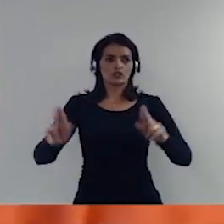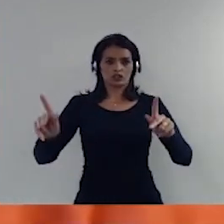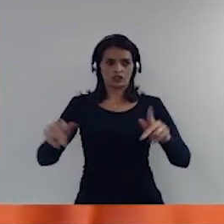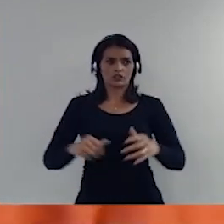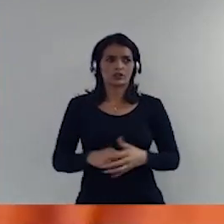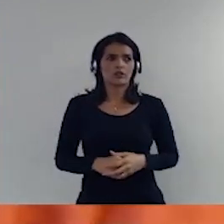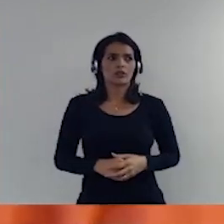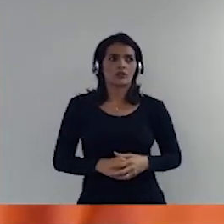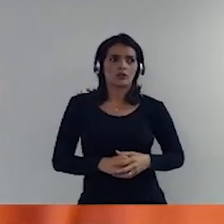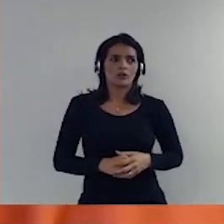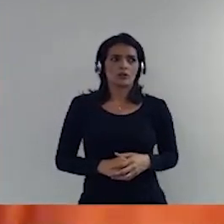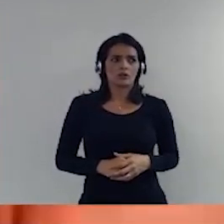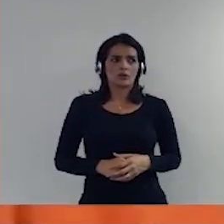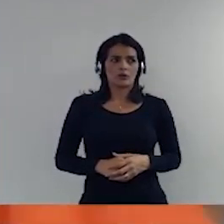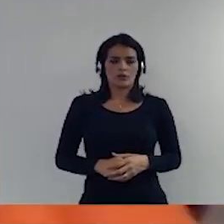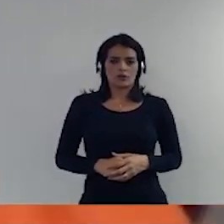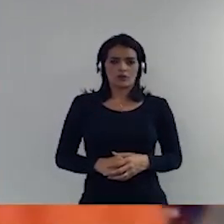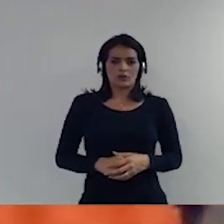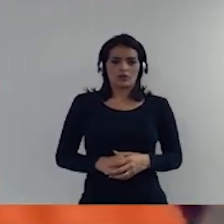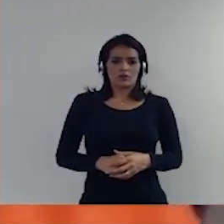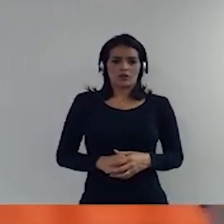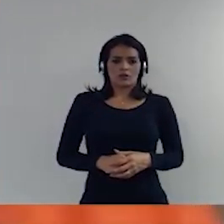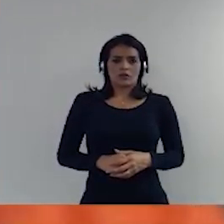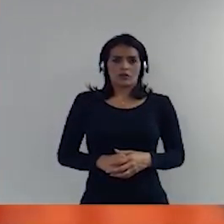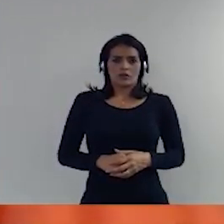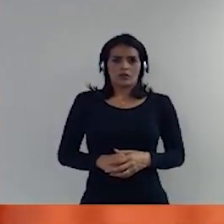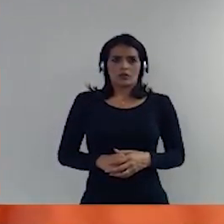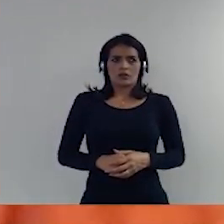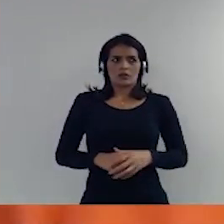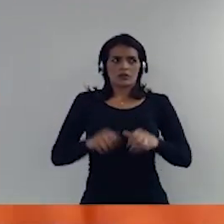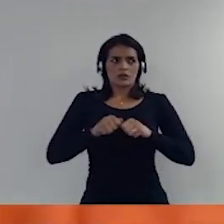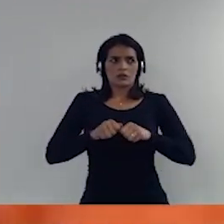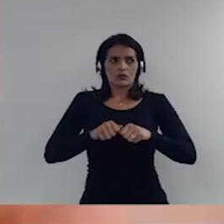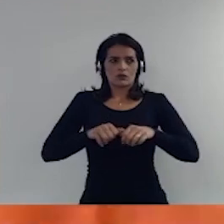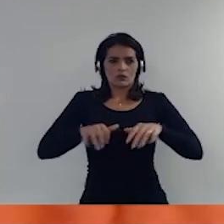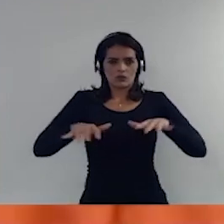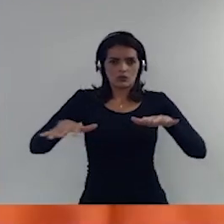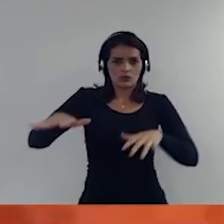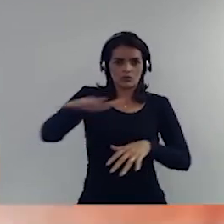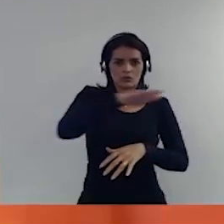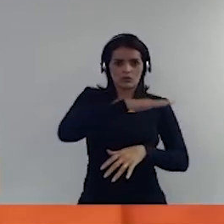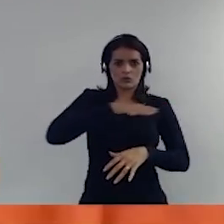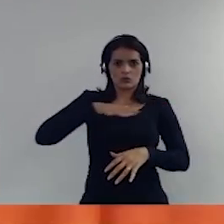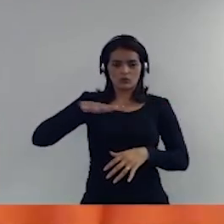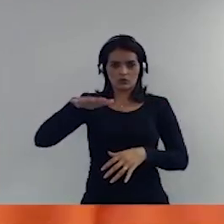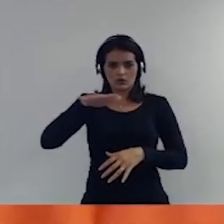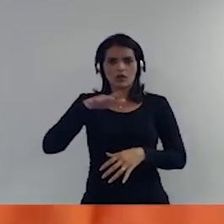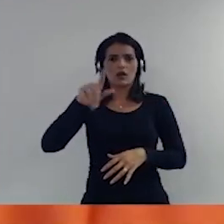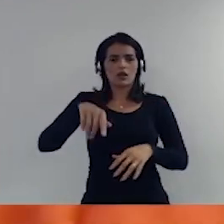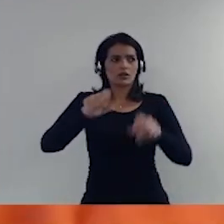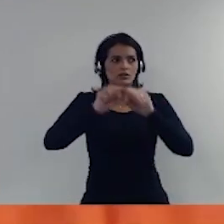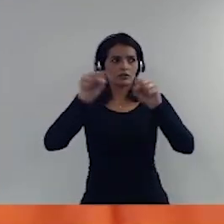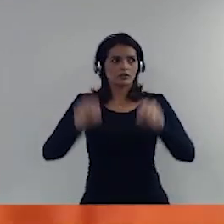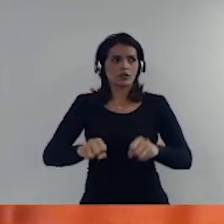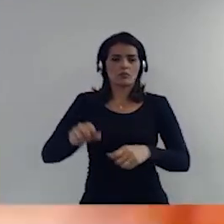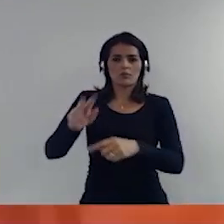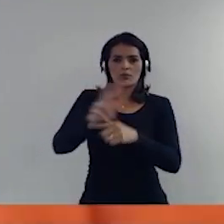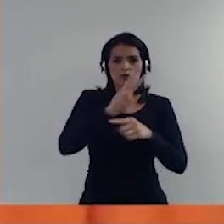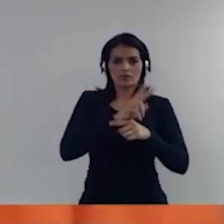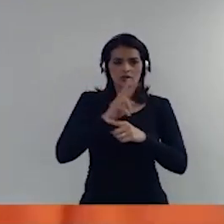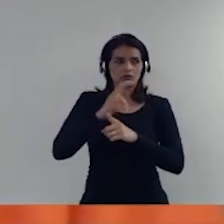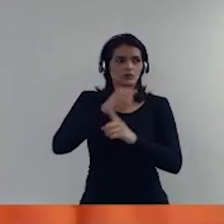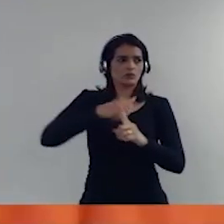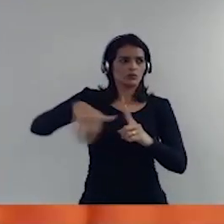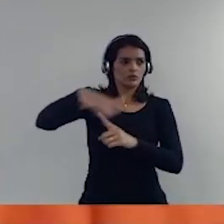sistema de proteção social é quanto à universalização dos benefícios. Alguns entendem que esse sistema de proteção social deve